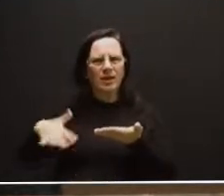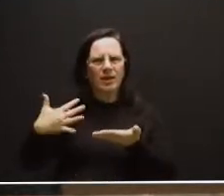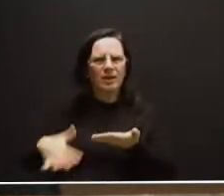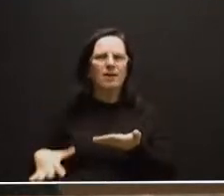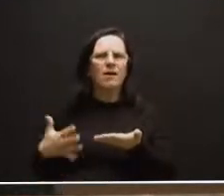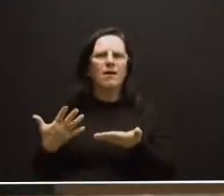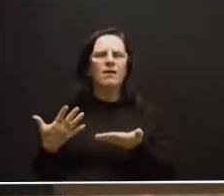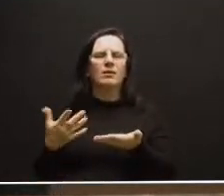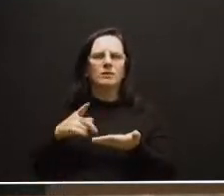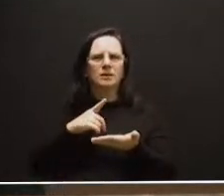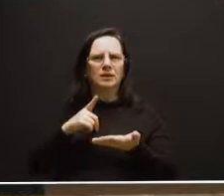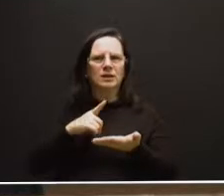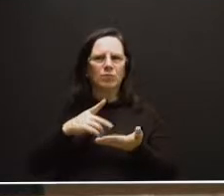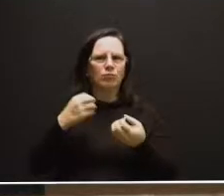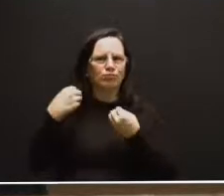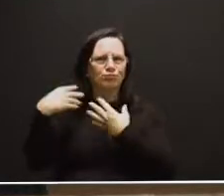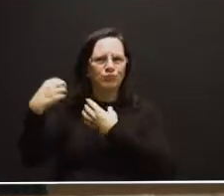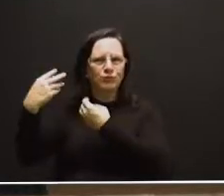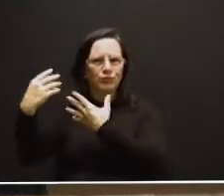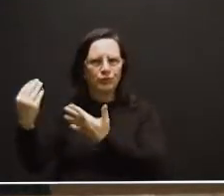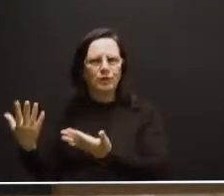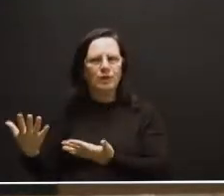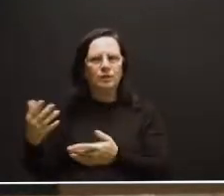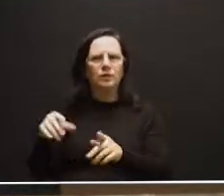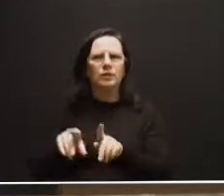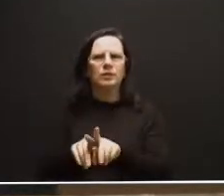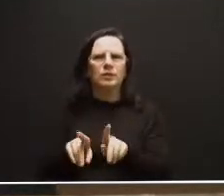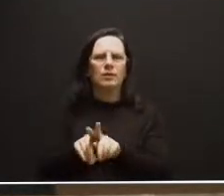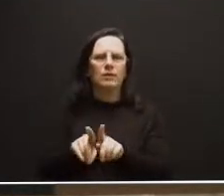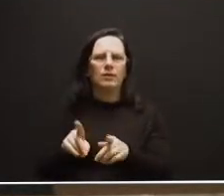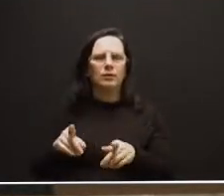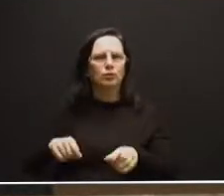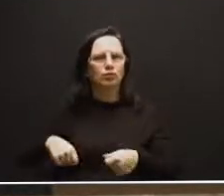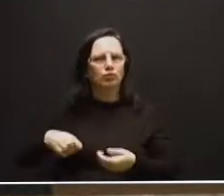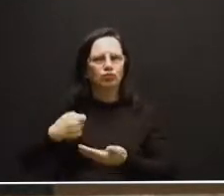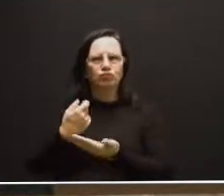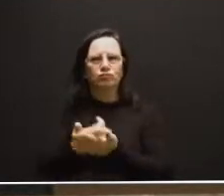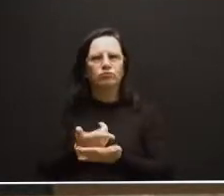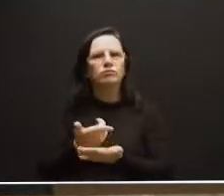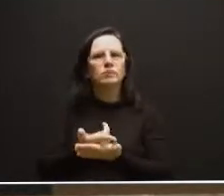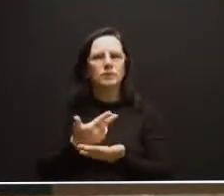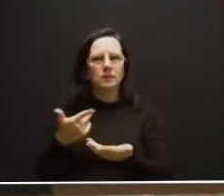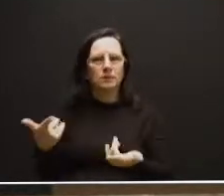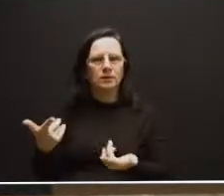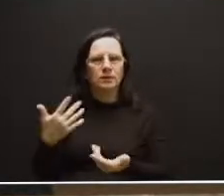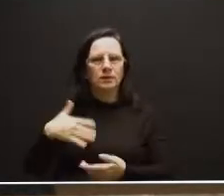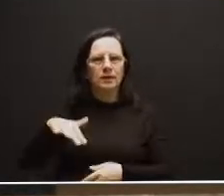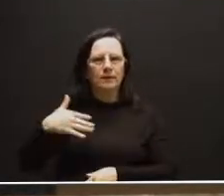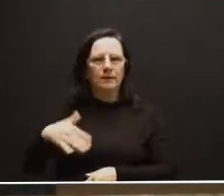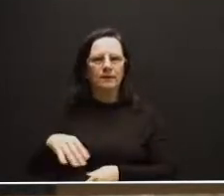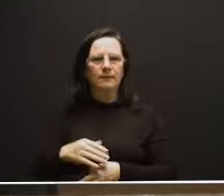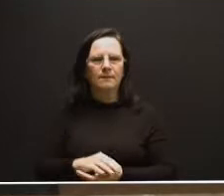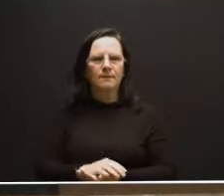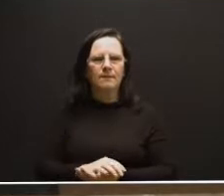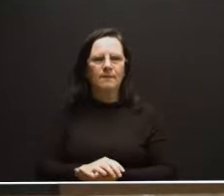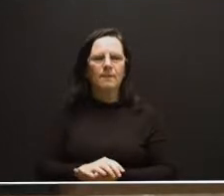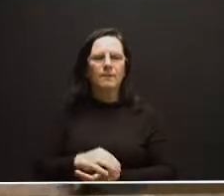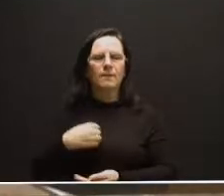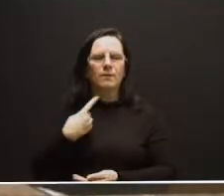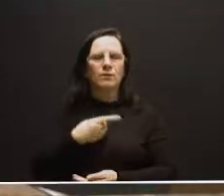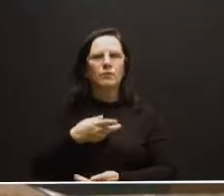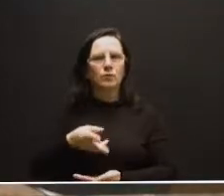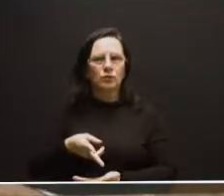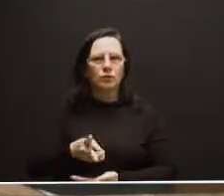gastos que são que tem que se dispor a presidente então eu acho assim que cabe sim a nós aqui continuamos na mesma